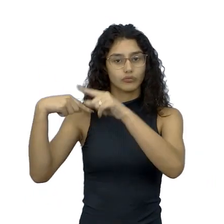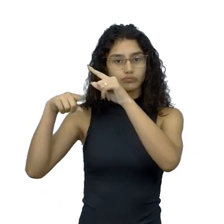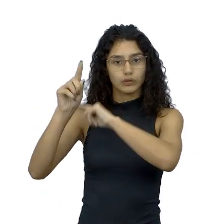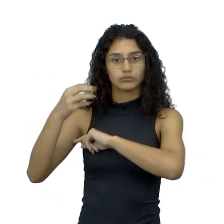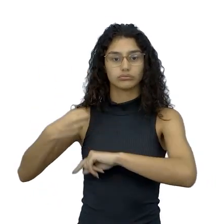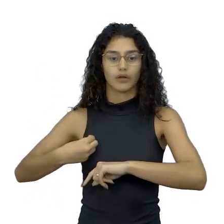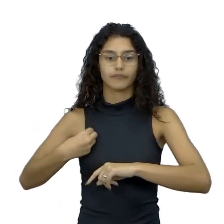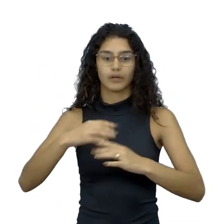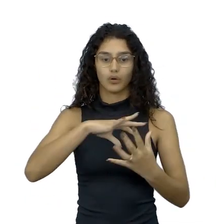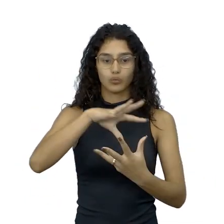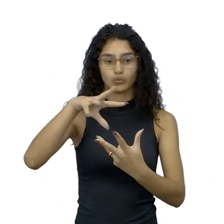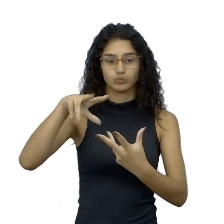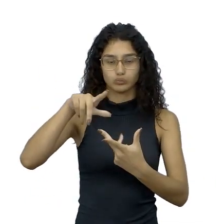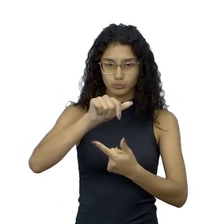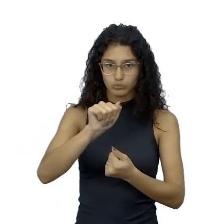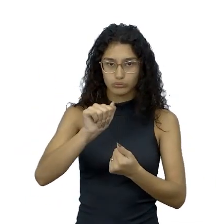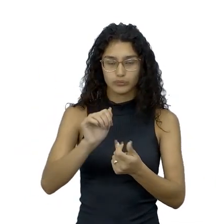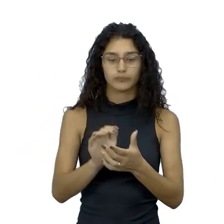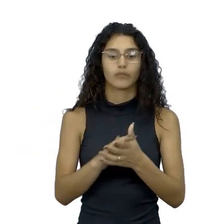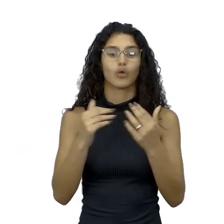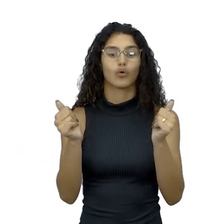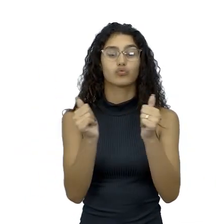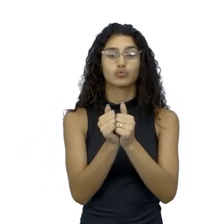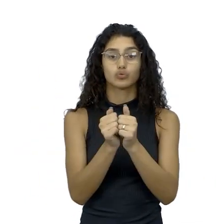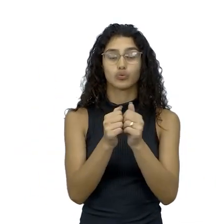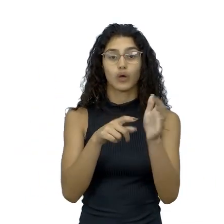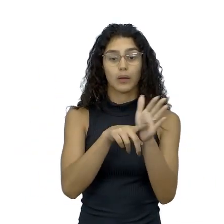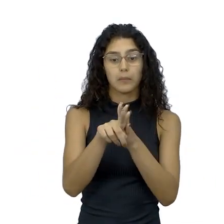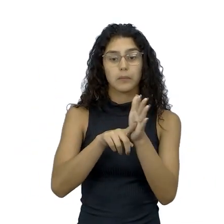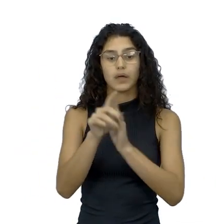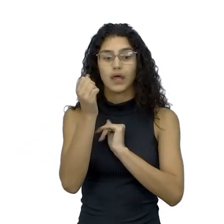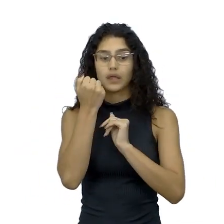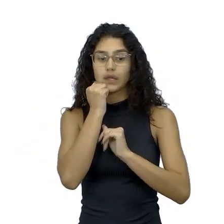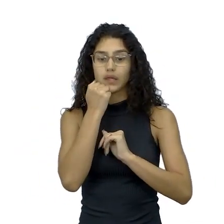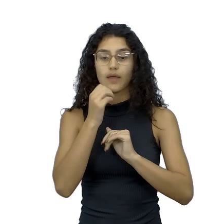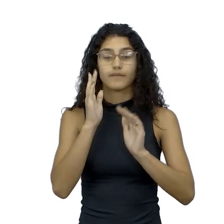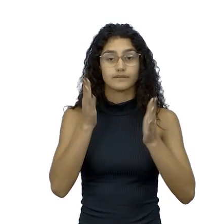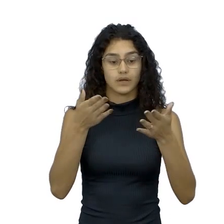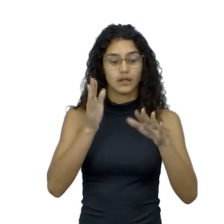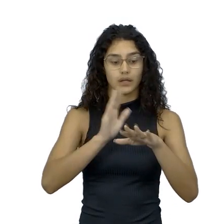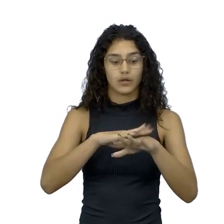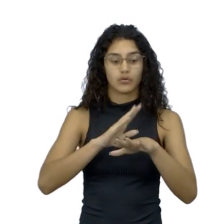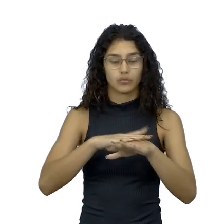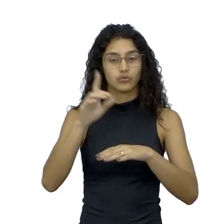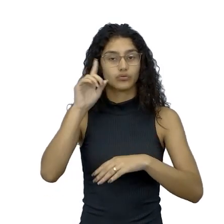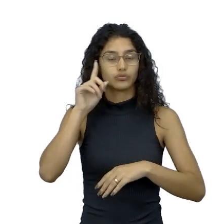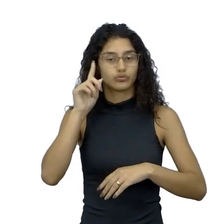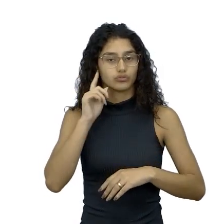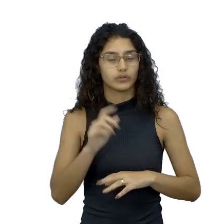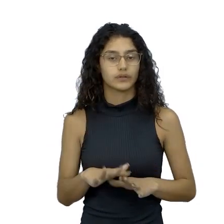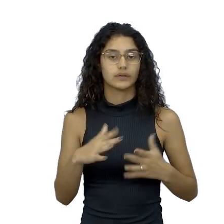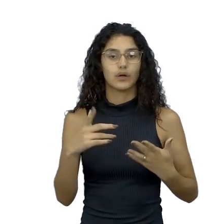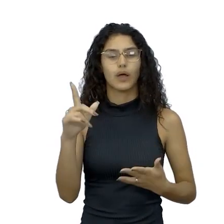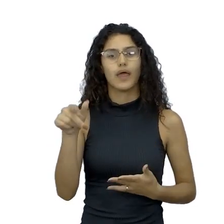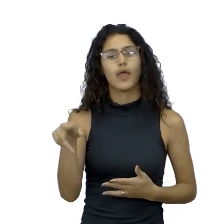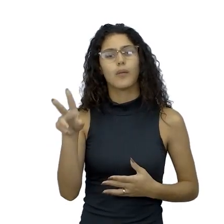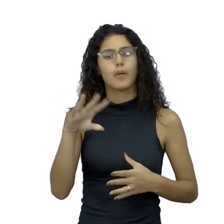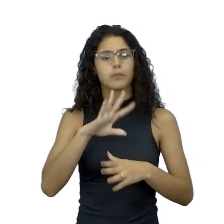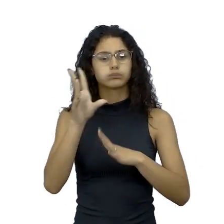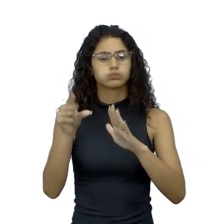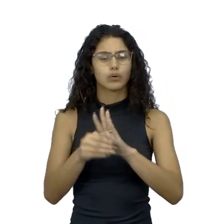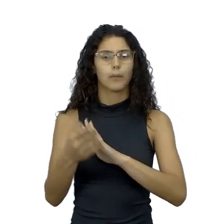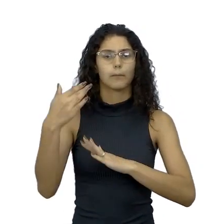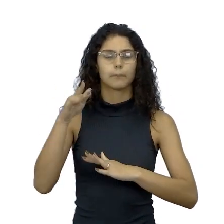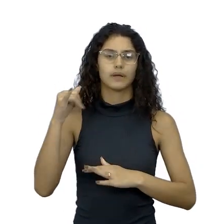vida na Terra e no do universo, com as teorias científicas aceitas atualmente. Então, é uma retomada mais